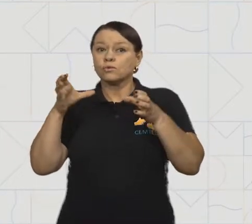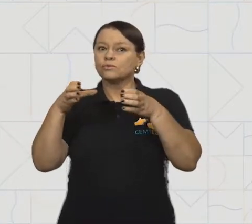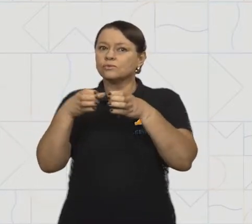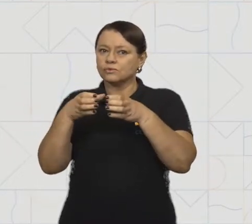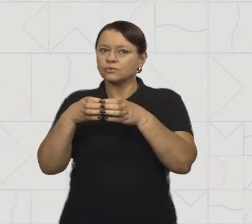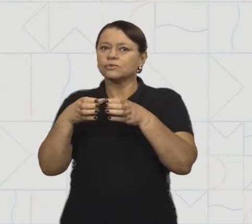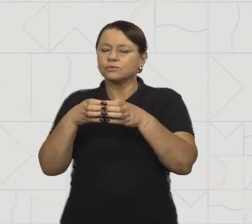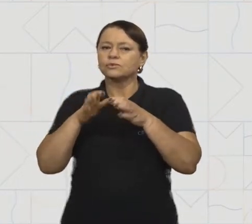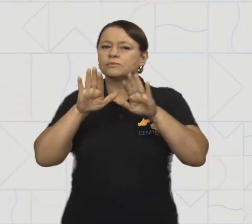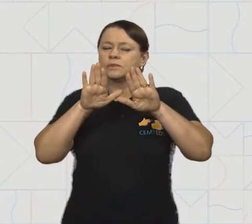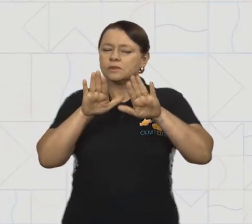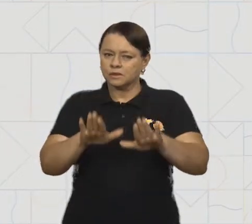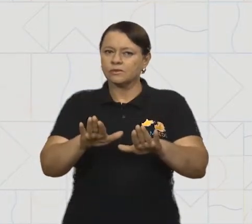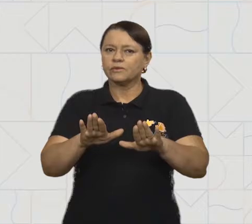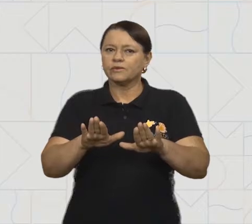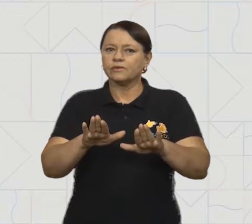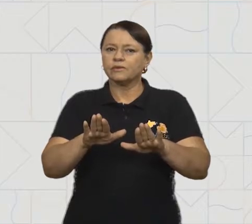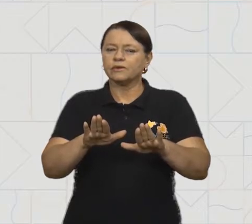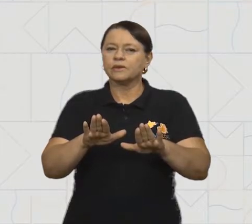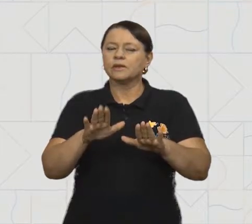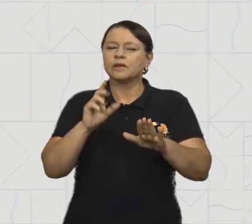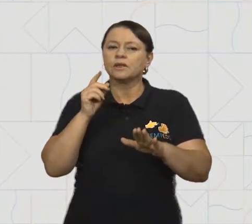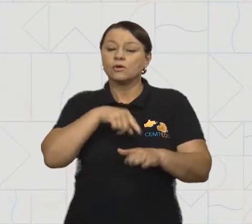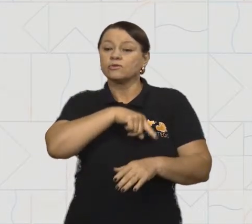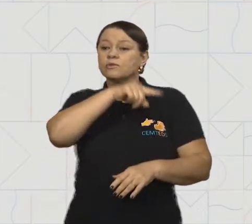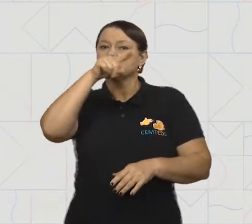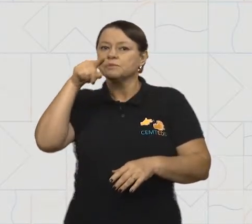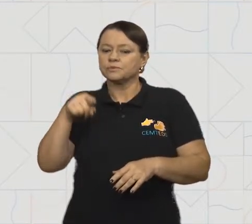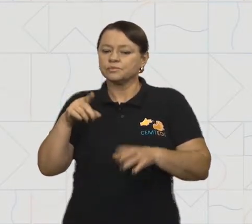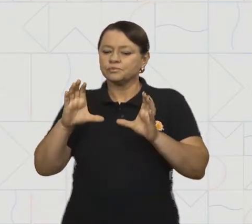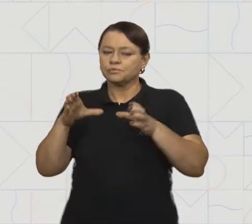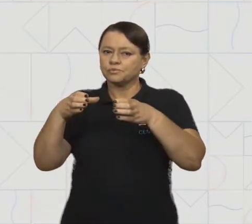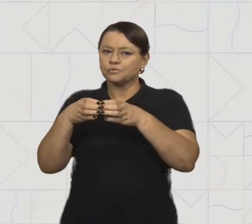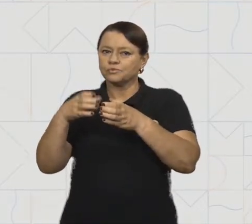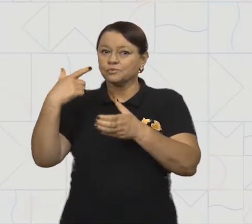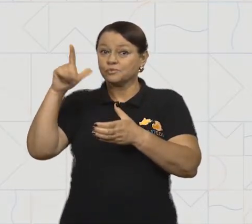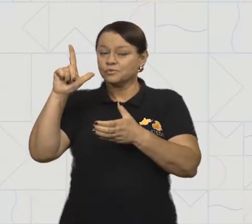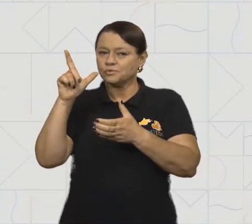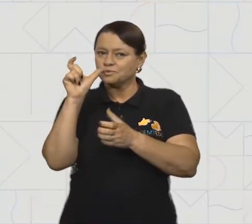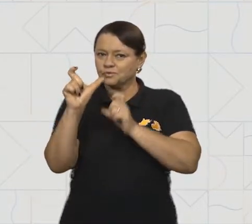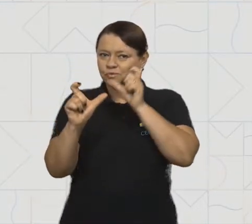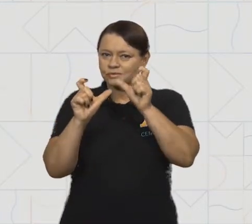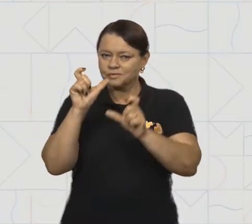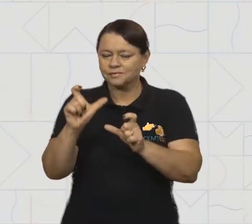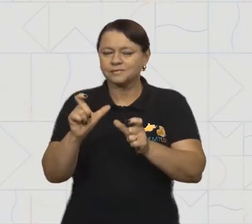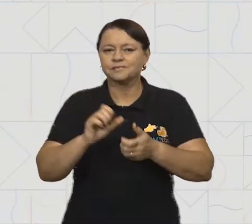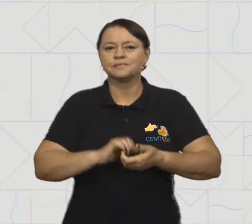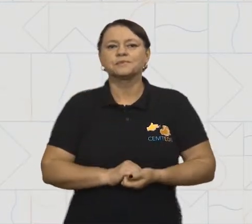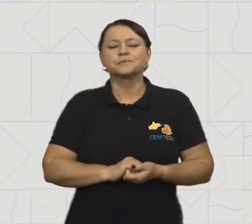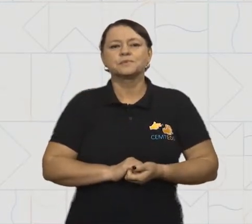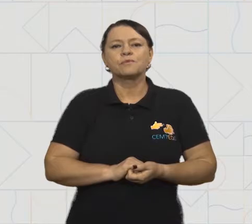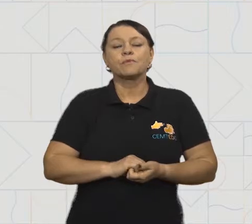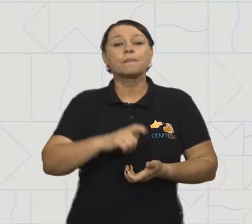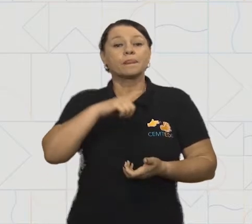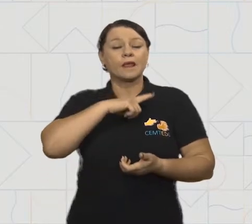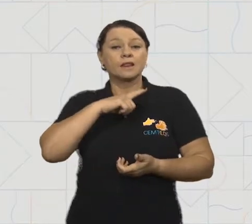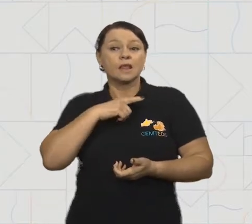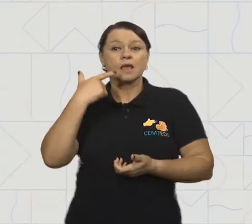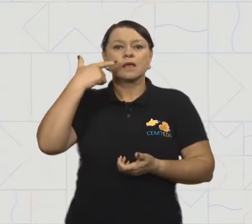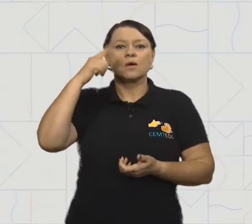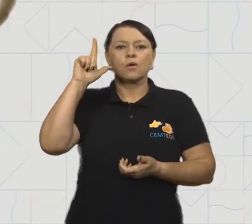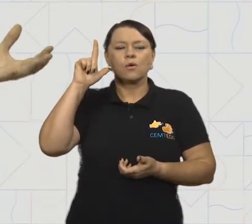Parabéns. Por que bens foi acentuada? Porque é uma oxítona que termina com